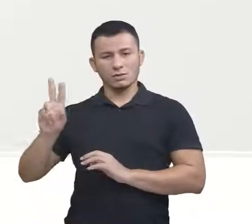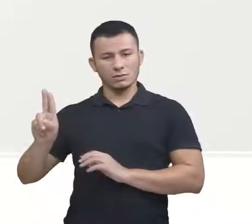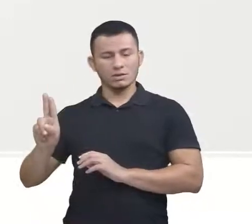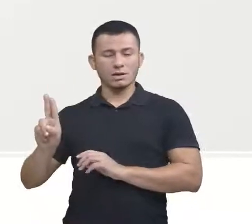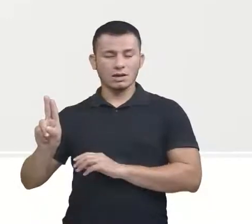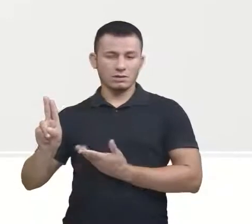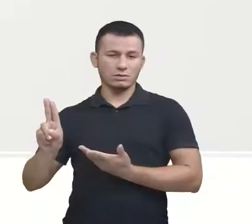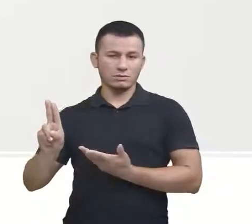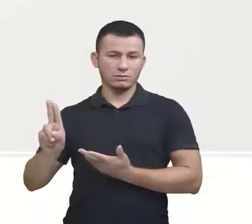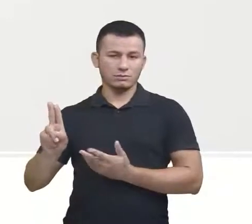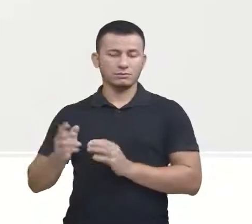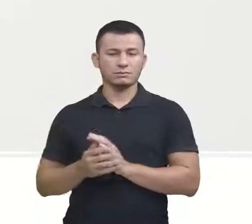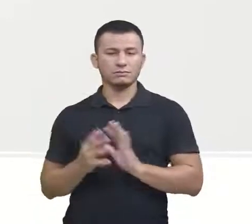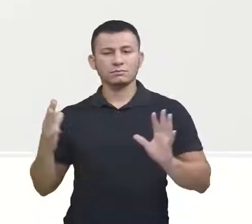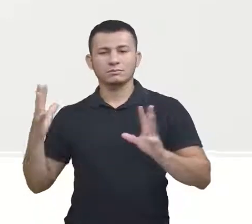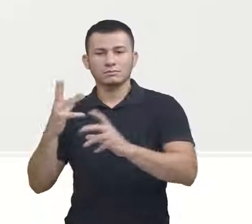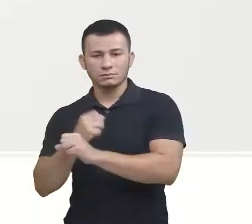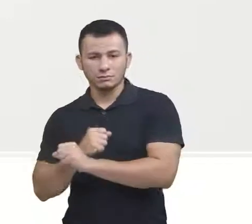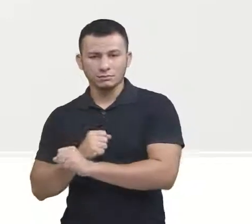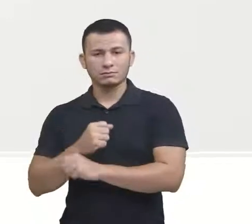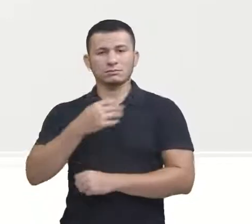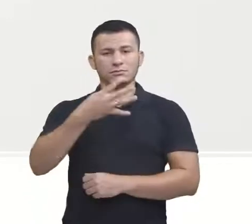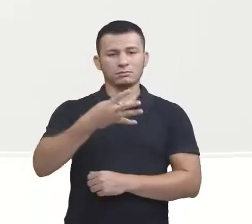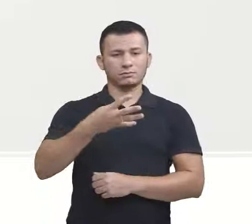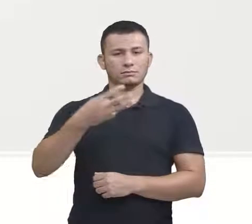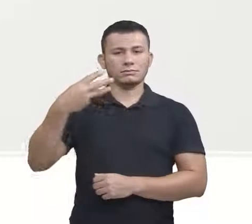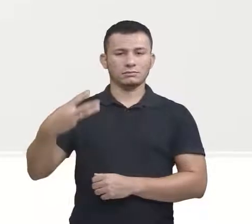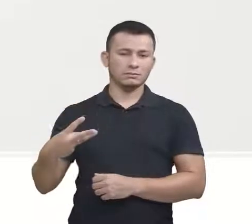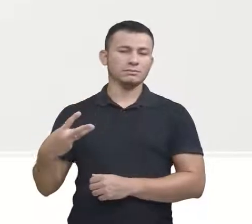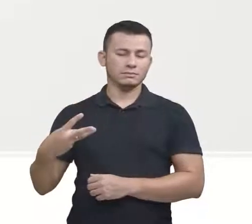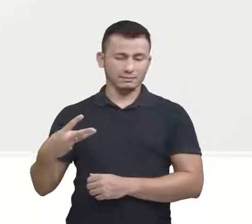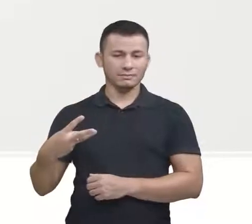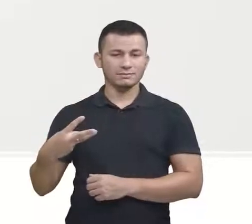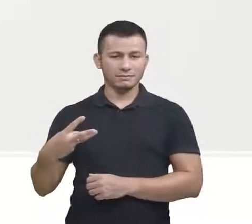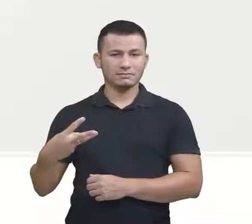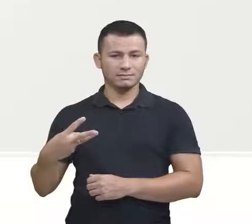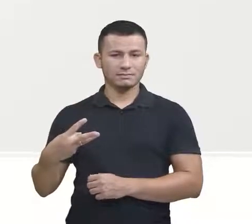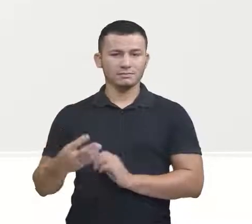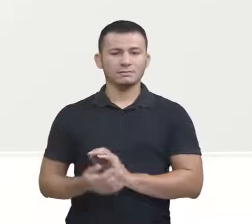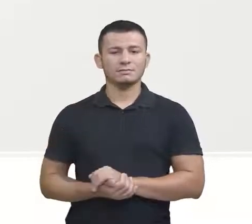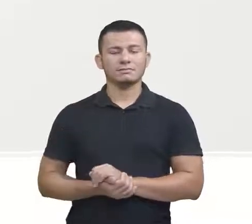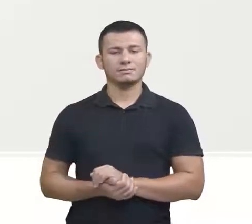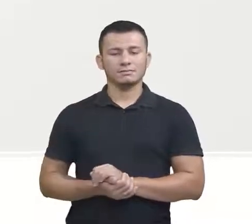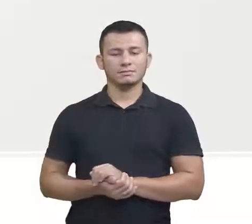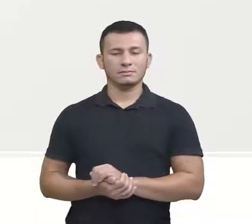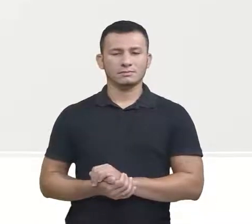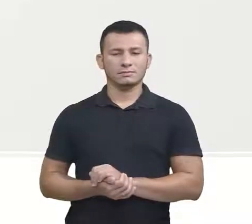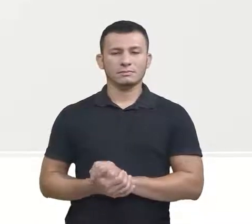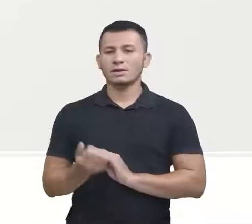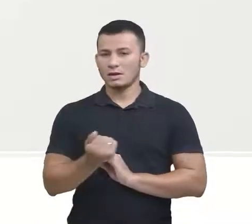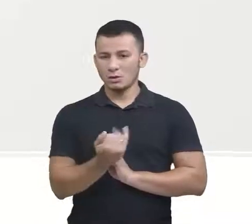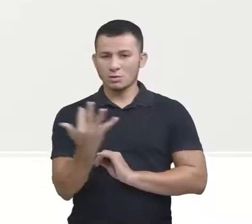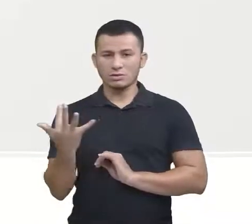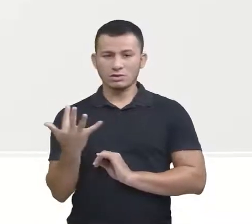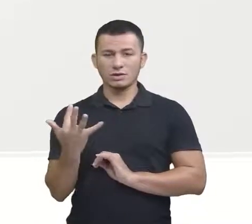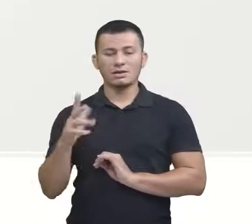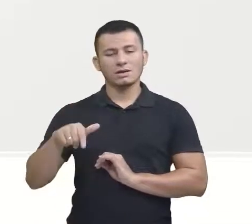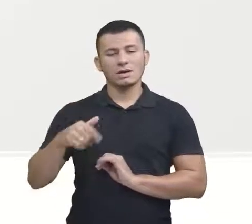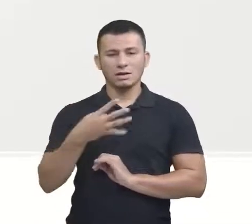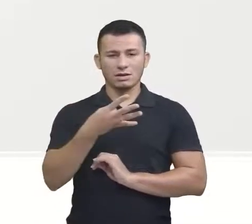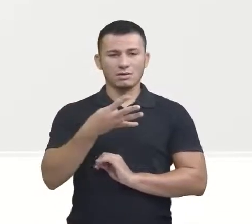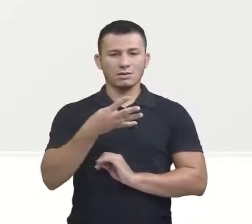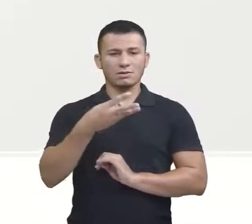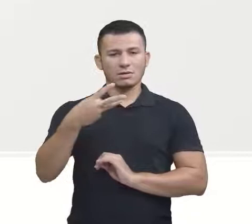que vai ter outro Vai dar quanto 43 ó a quantidade de